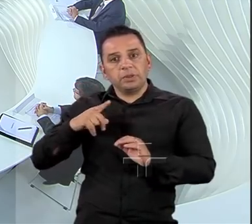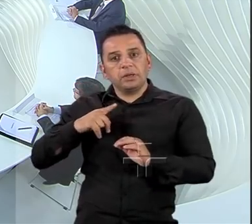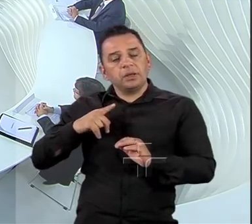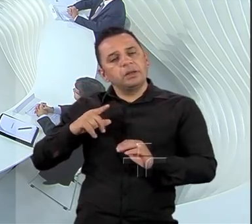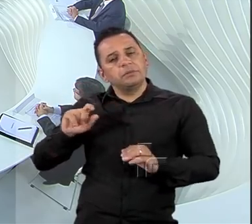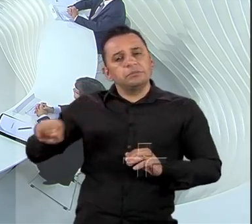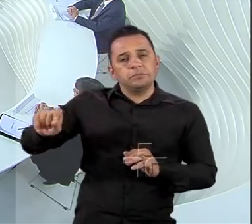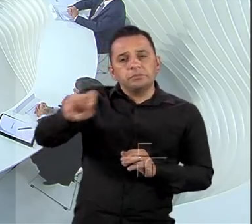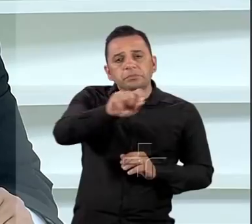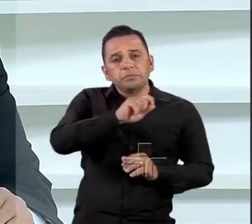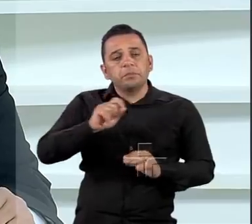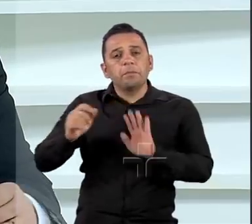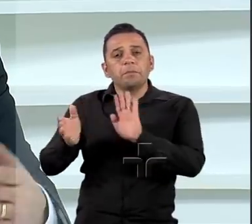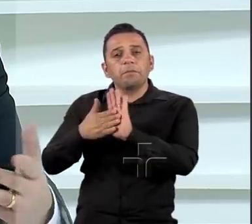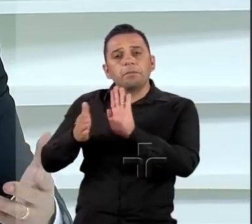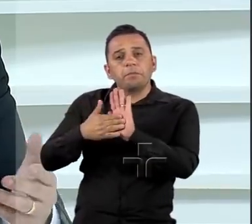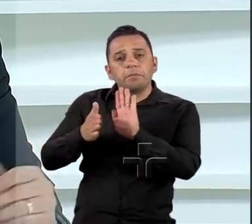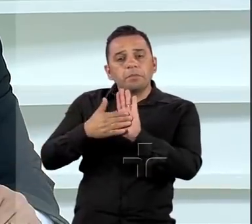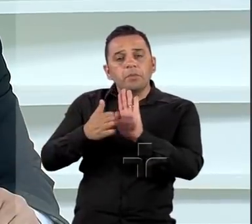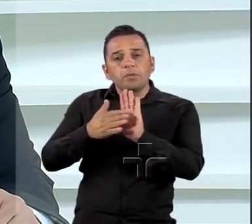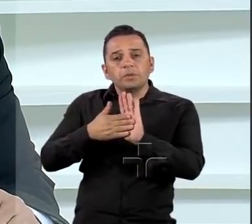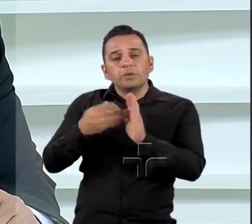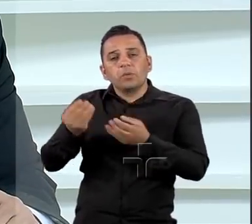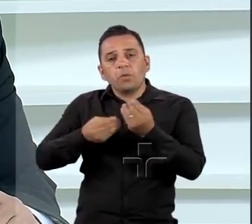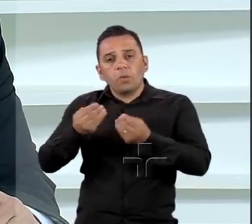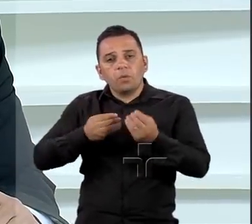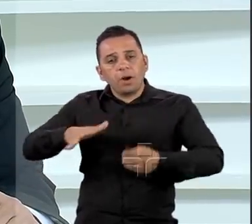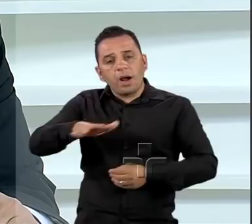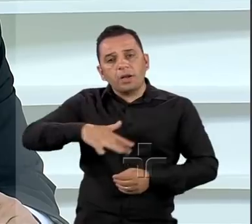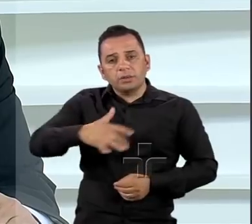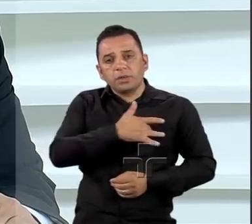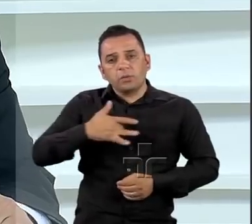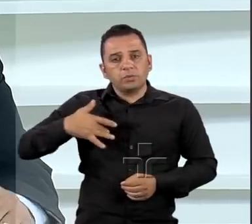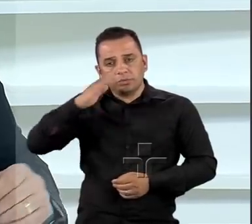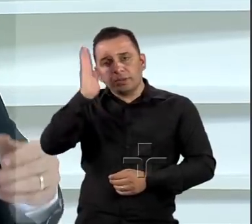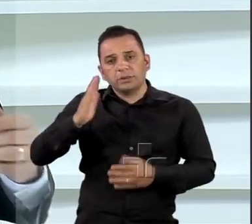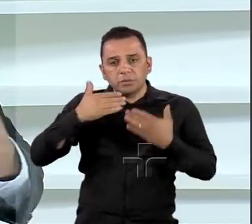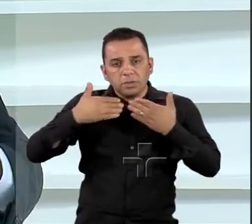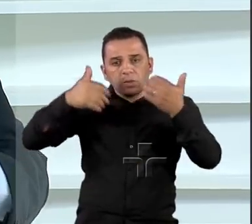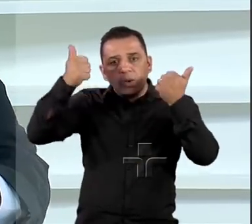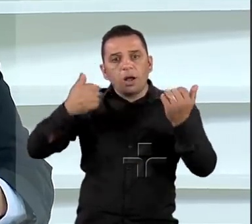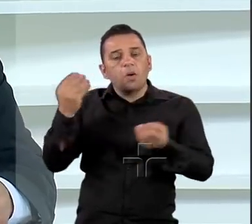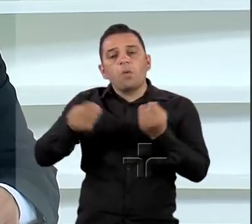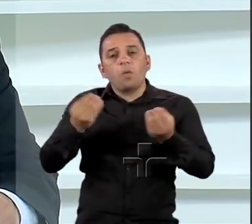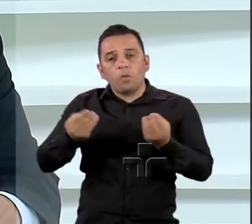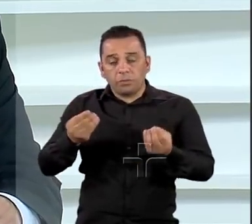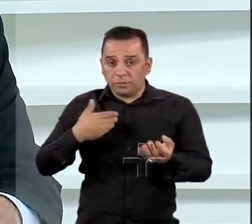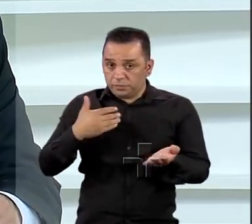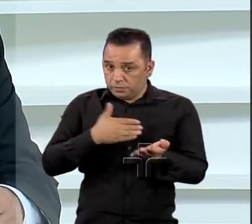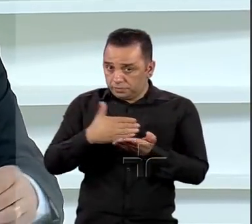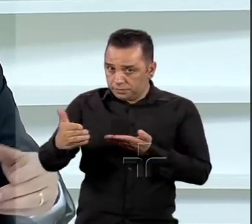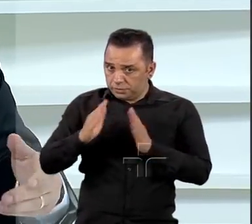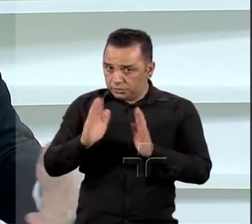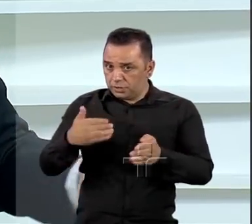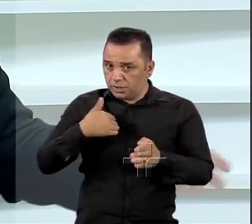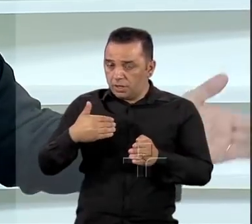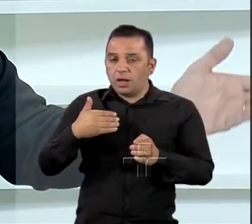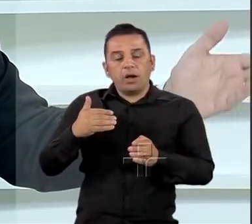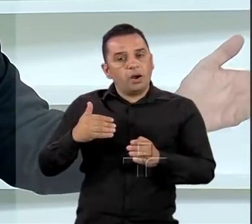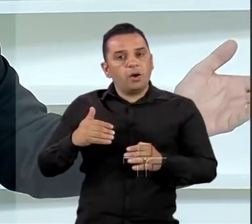chegarem à presidência para melhorar a saúde dos brasileiros. Vamos começar, então, como é tradicional no Roda